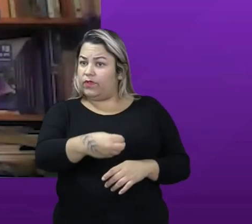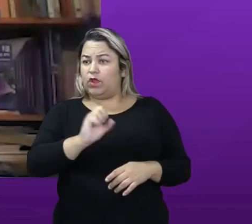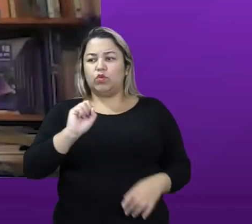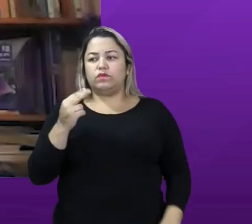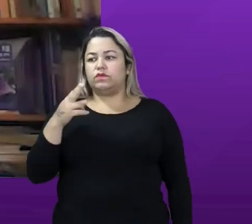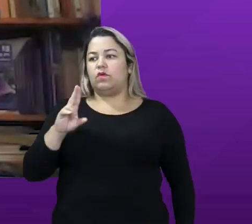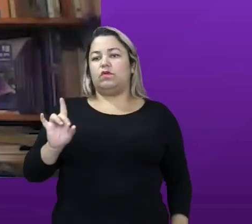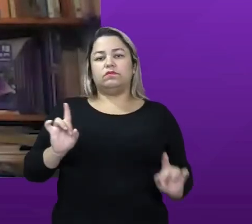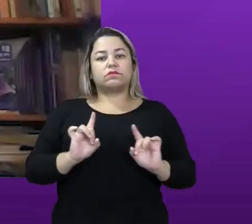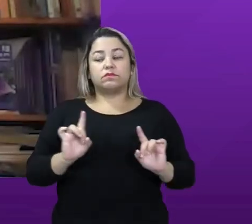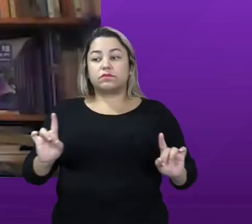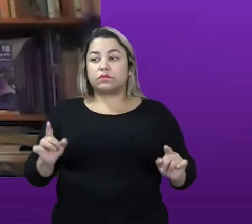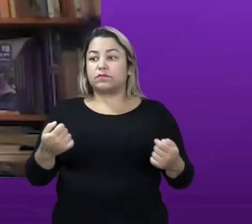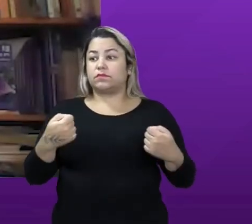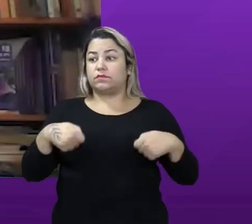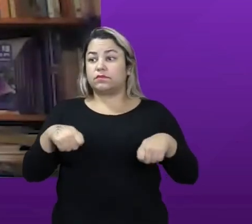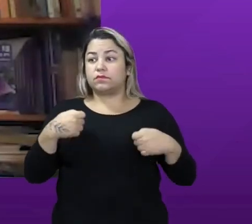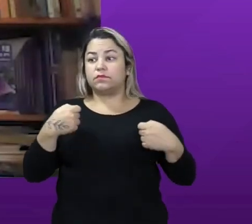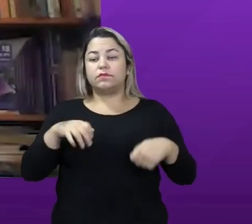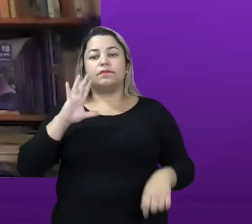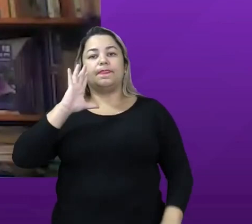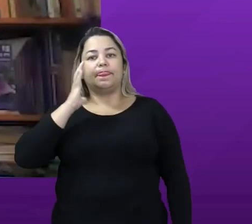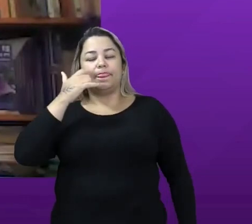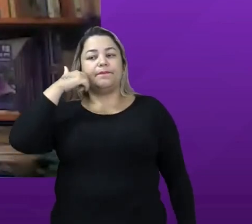obrigação, precisa ser uma